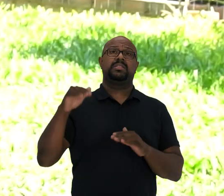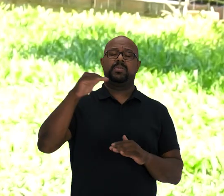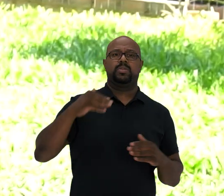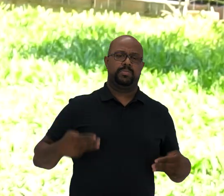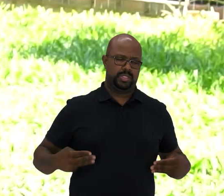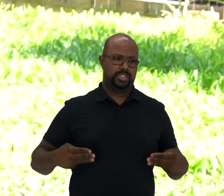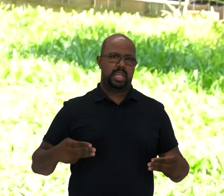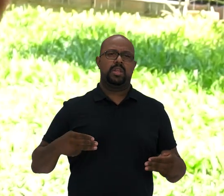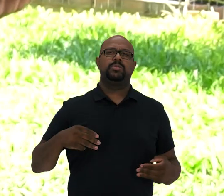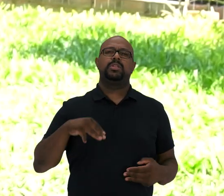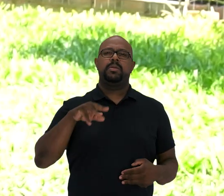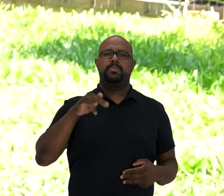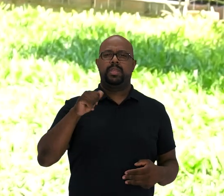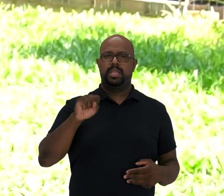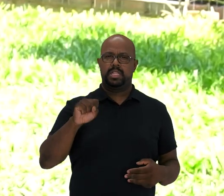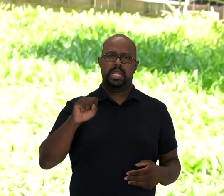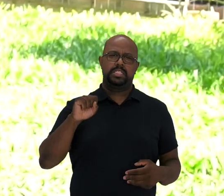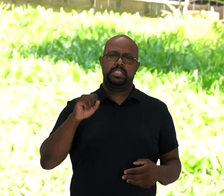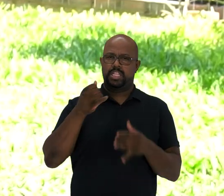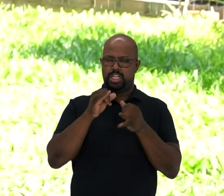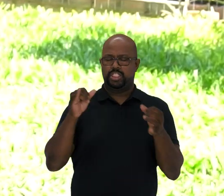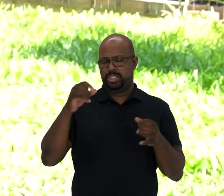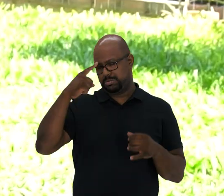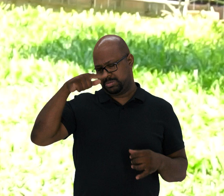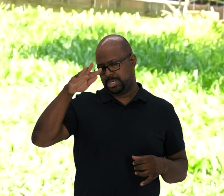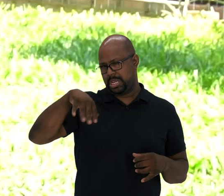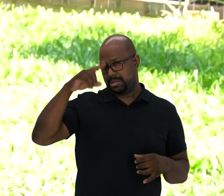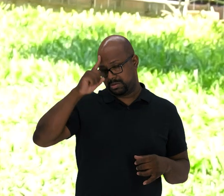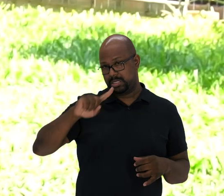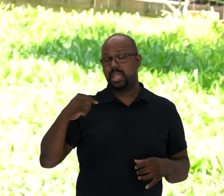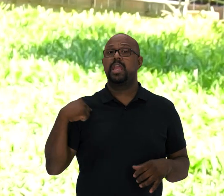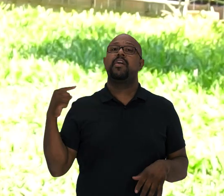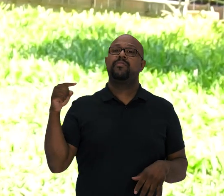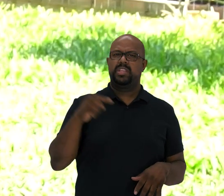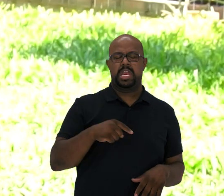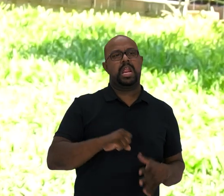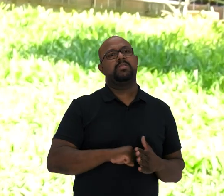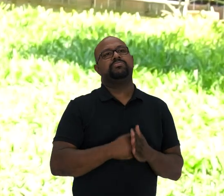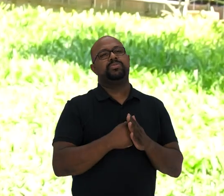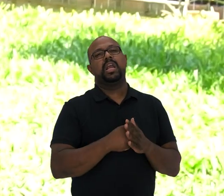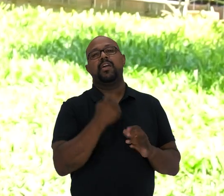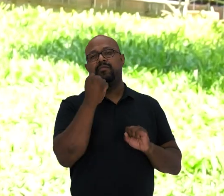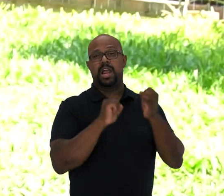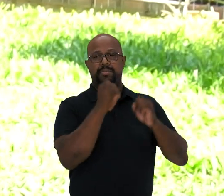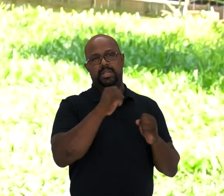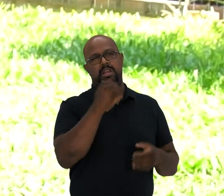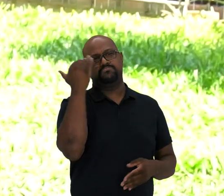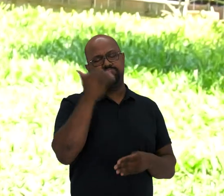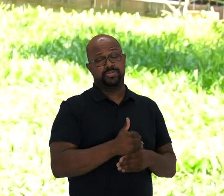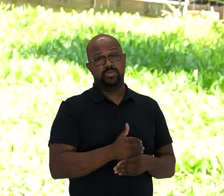do Ministério da Minas, Energia, ou de quem, né? E vieram aí e lacraram a